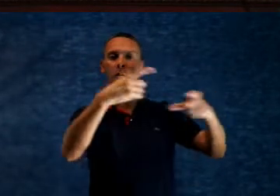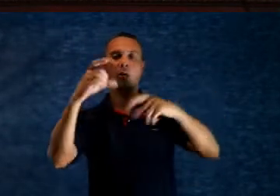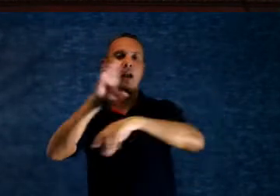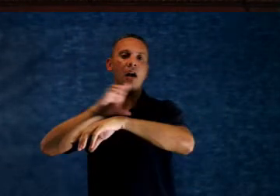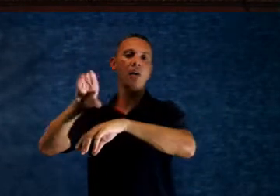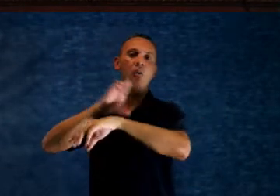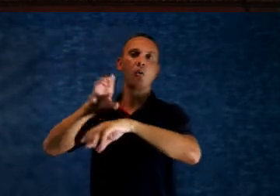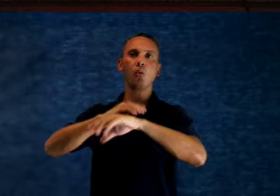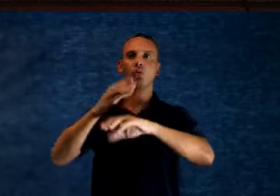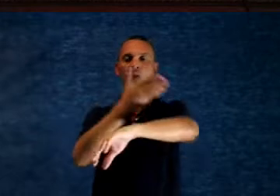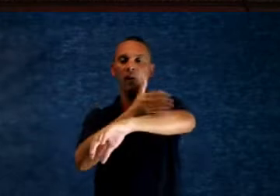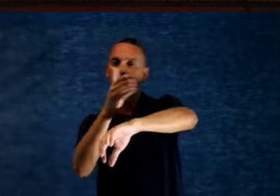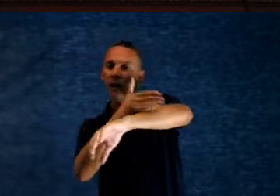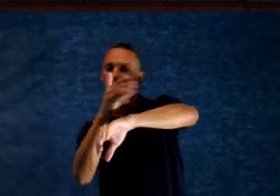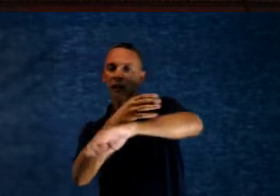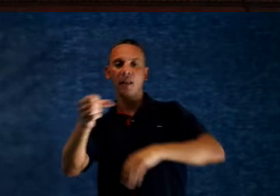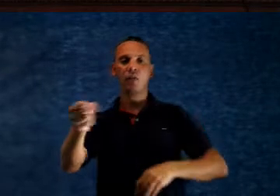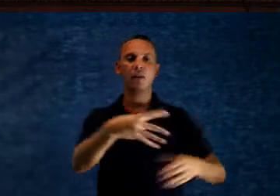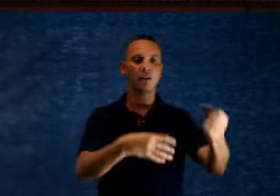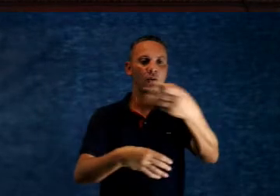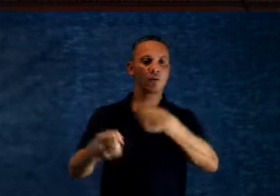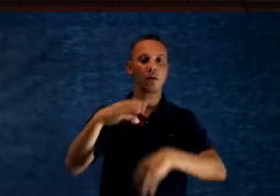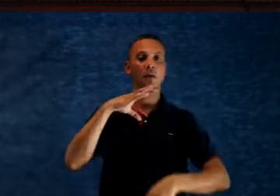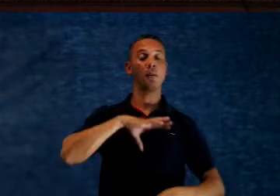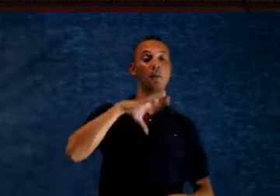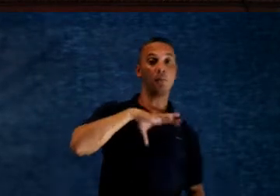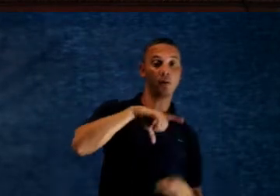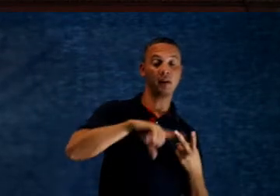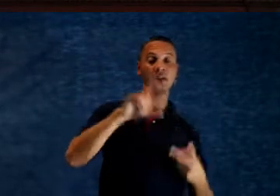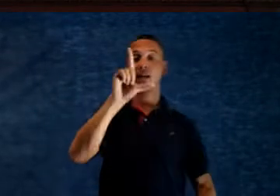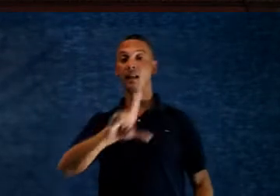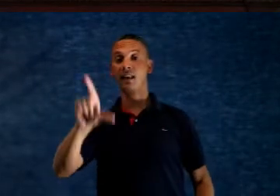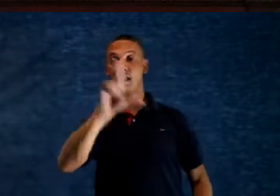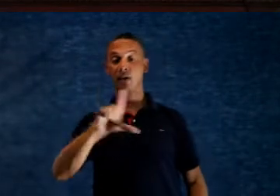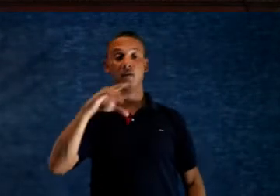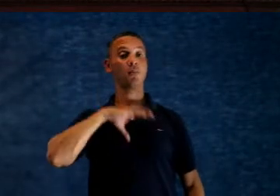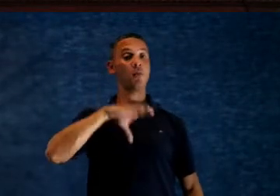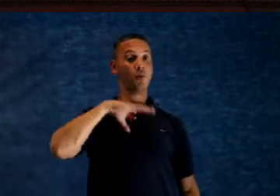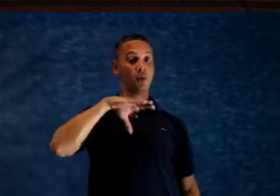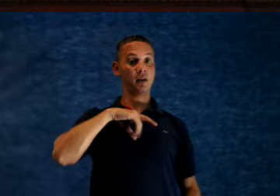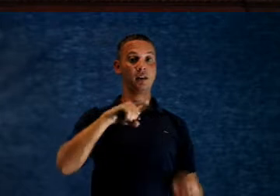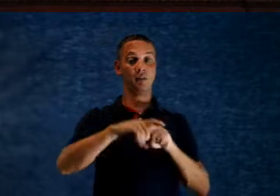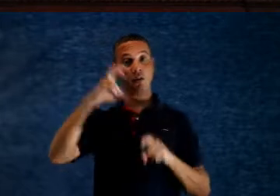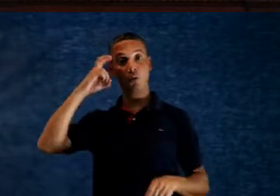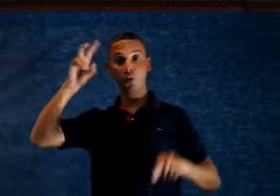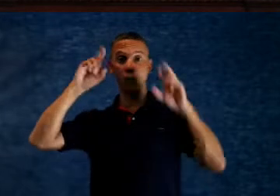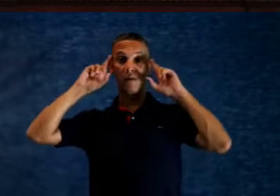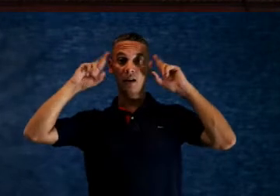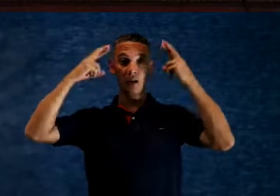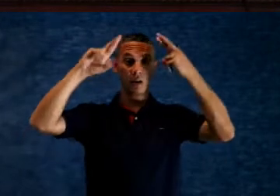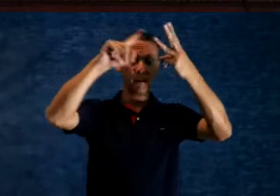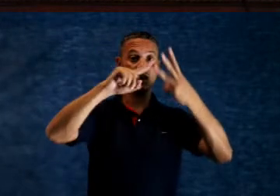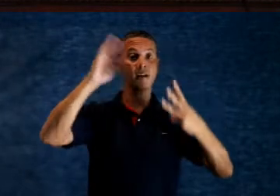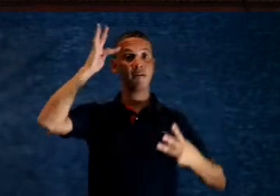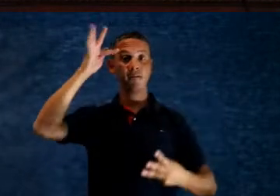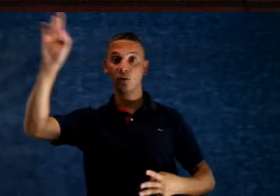cursos de aperfeiçoamento e atualização em português, em literatura portuguesa, em cultura grega, em